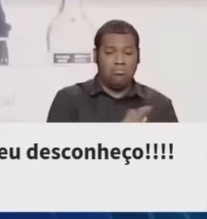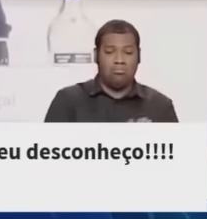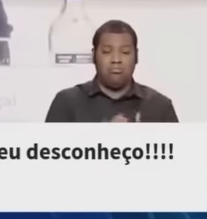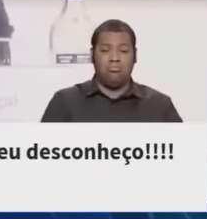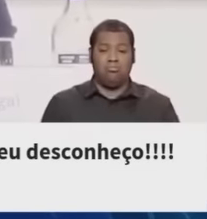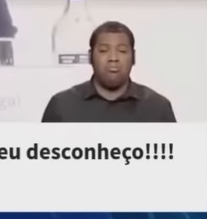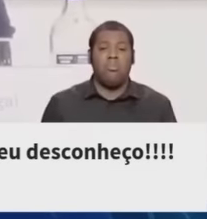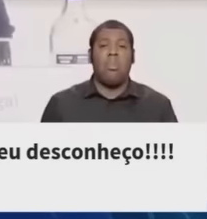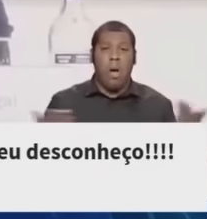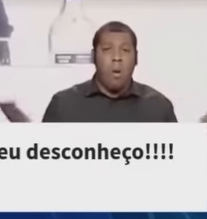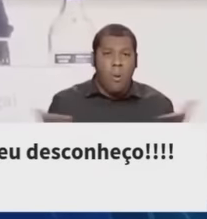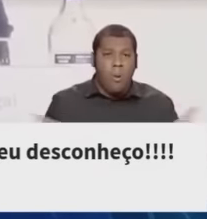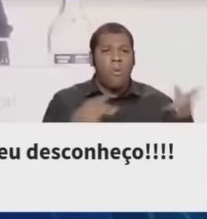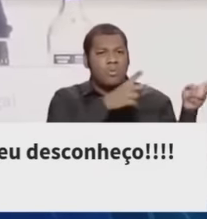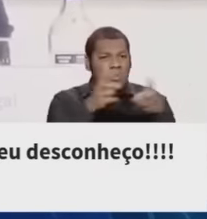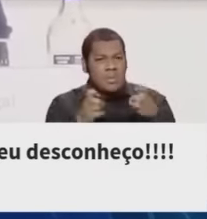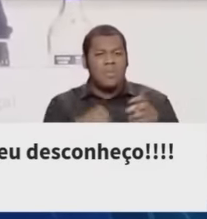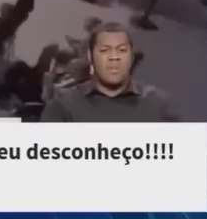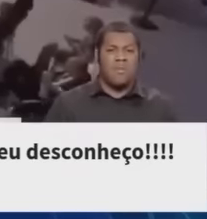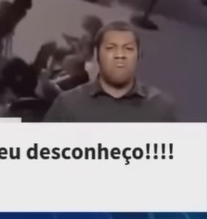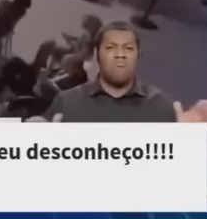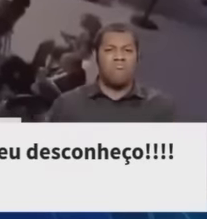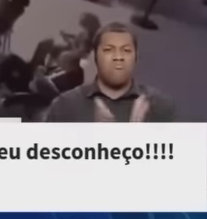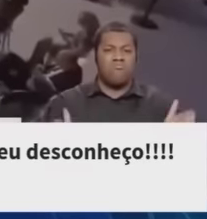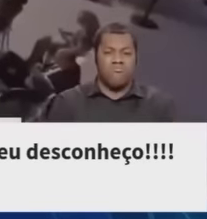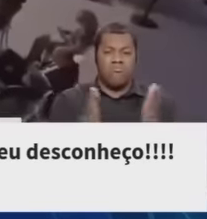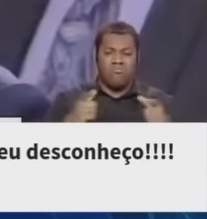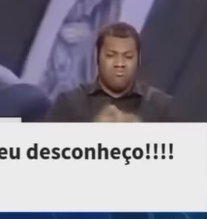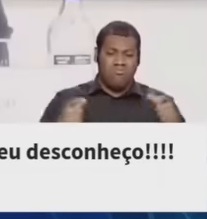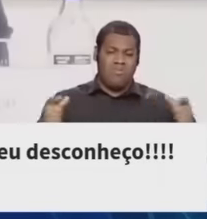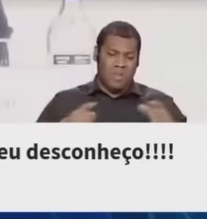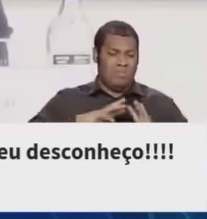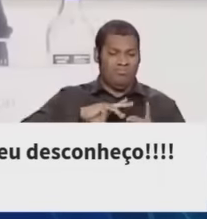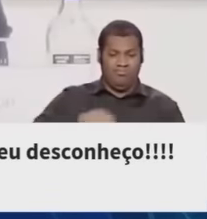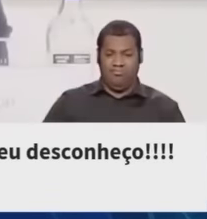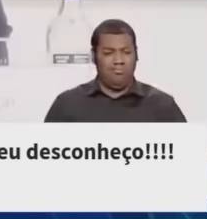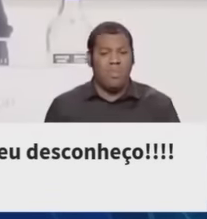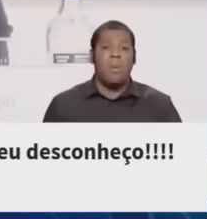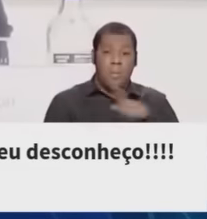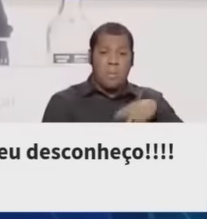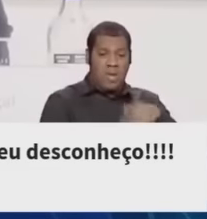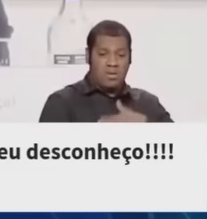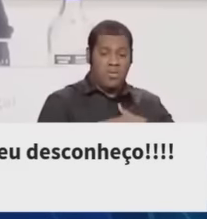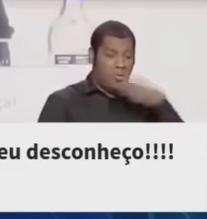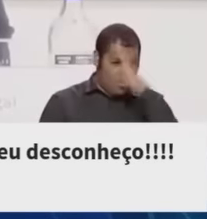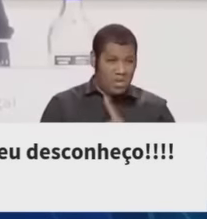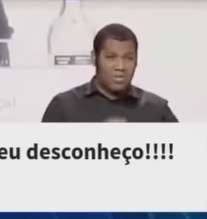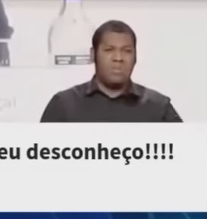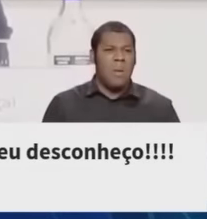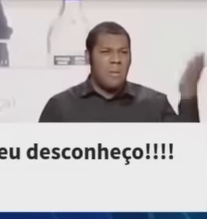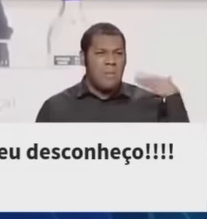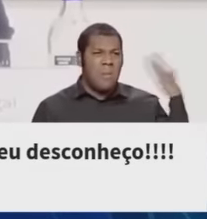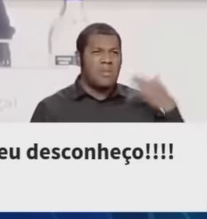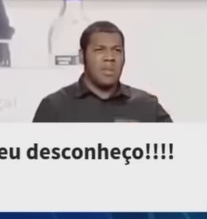nós estamos vendo a pobreza crescer em todos os continentes. Eu vou dar um exemplo do meu país. Eu tinha muito